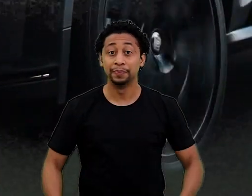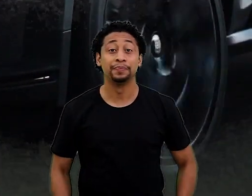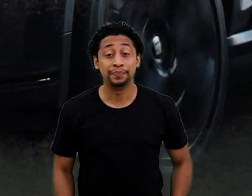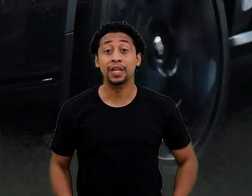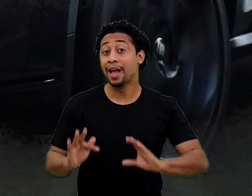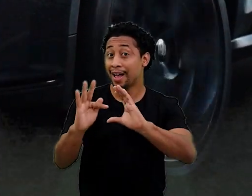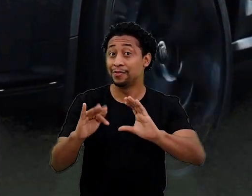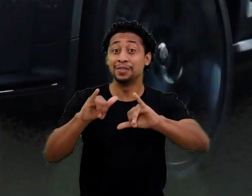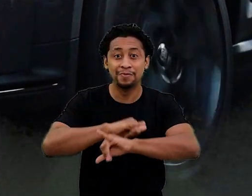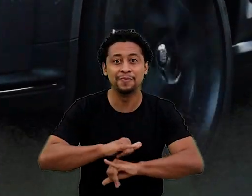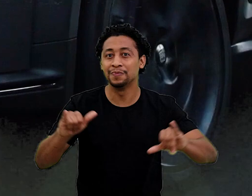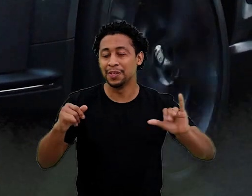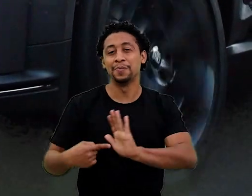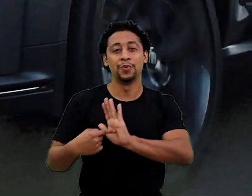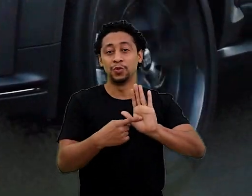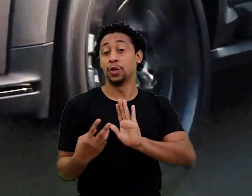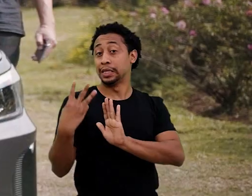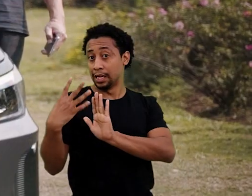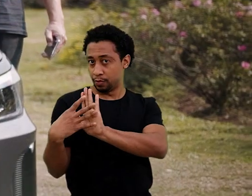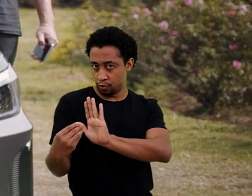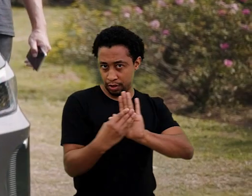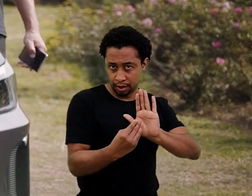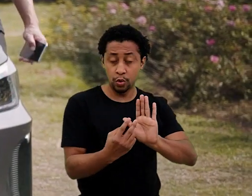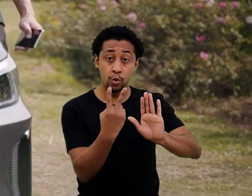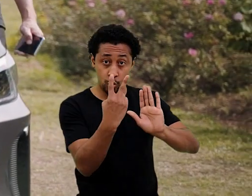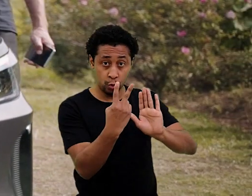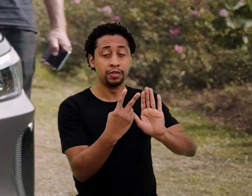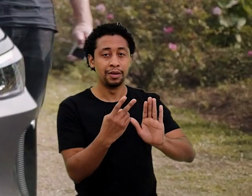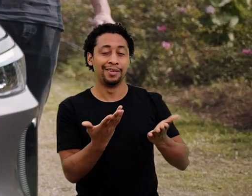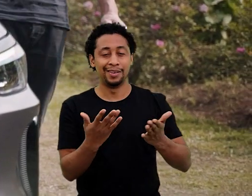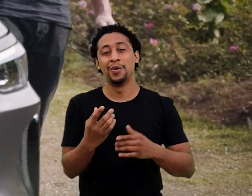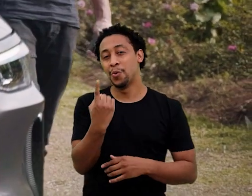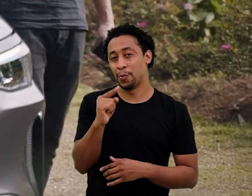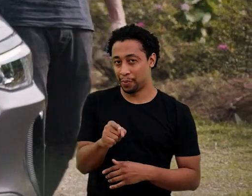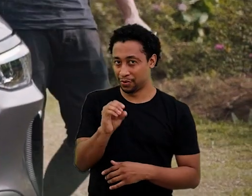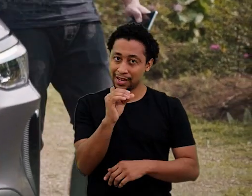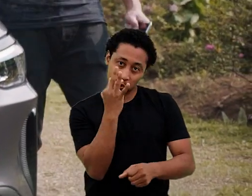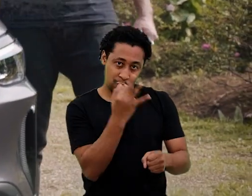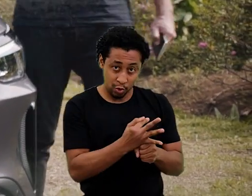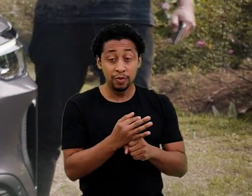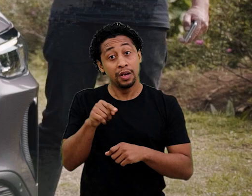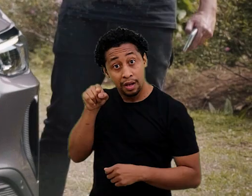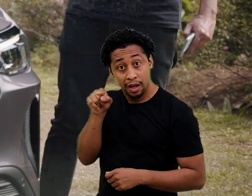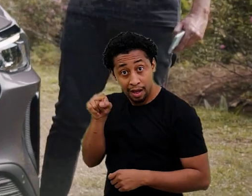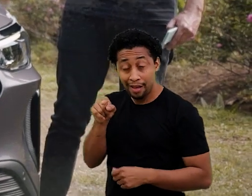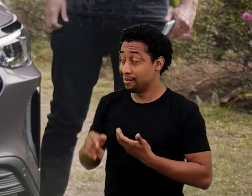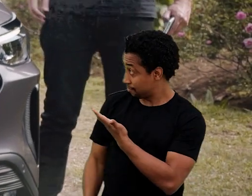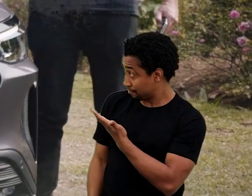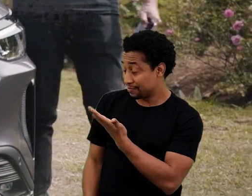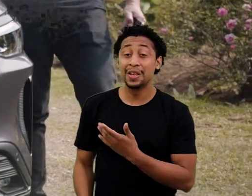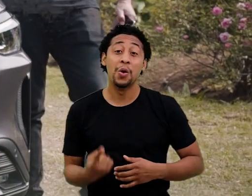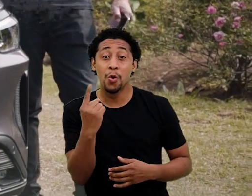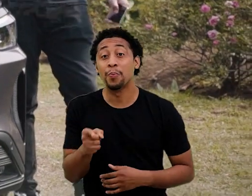Fiat disponibilizou o Fastback em 3 versões, 2 com o motor 1.0 turbo e essa daqui que tem o motor 1.3 turbo, que é a